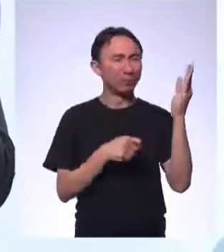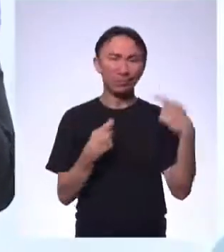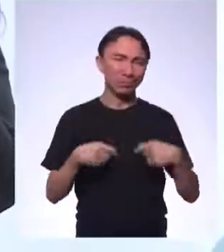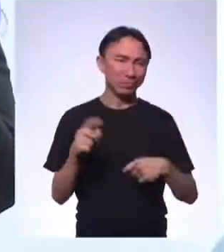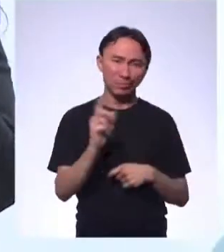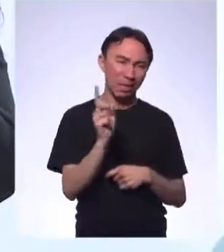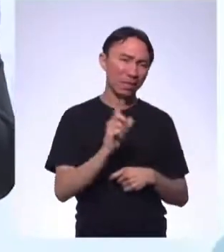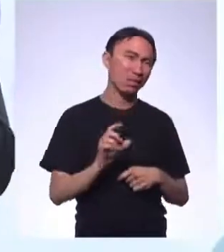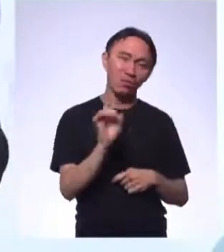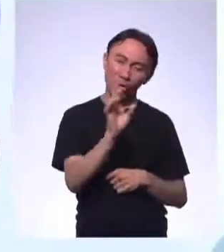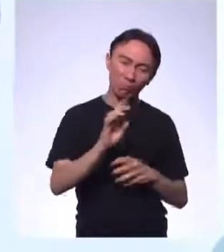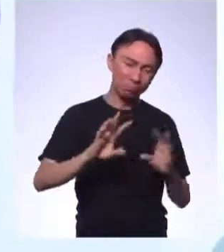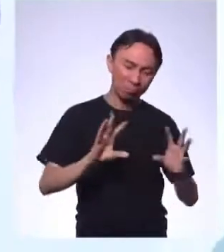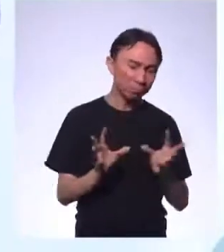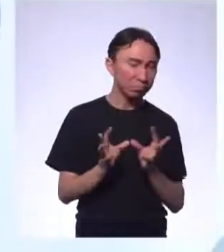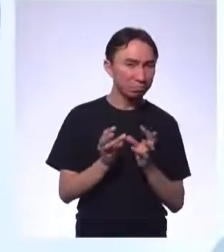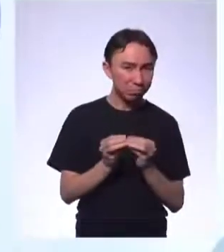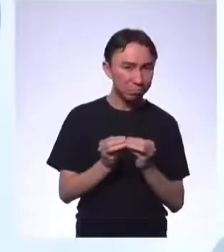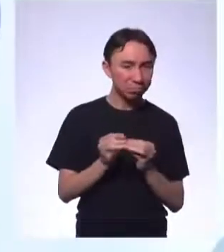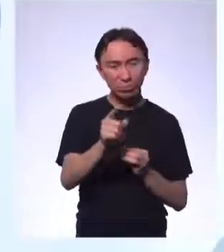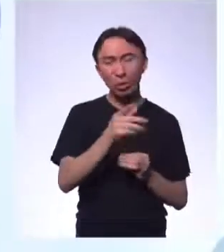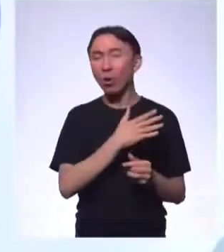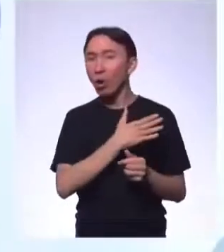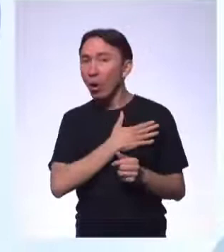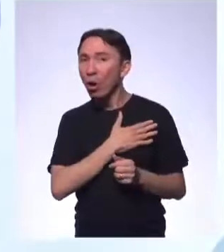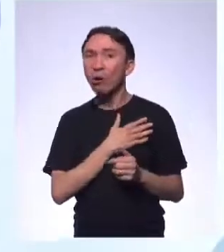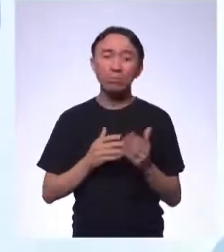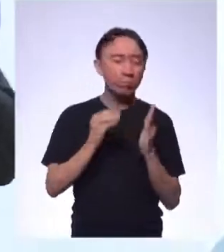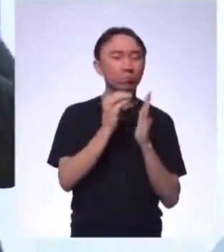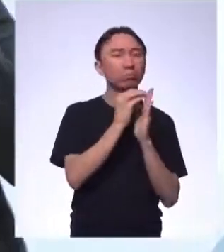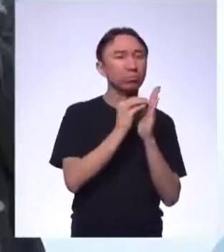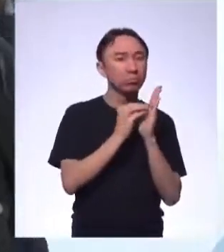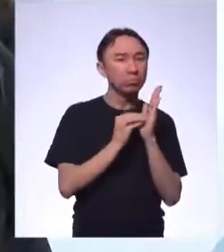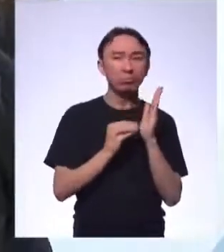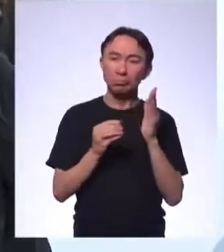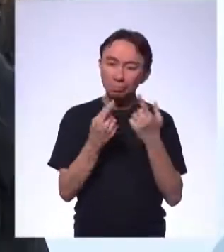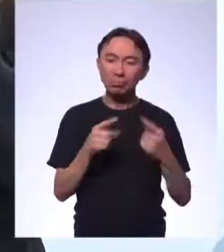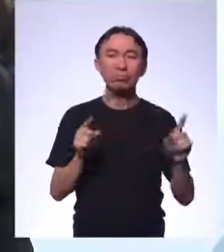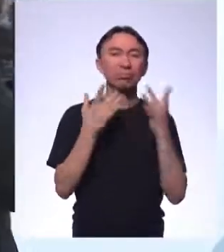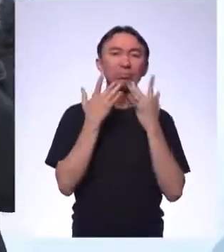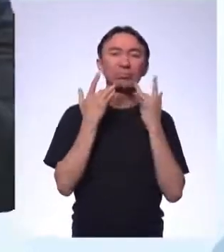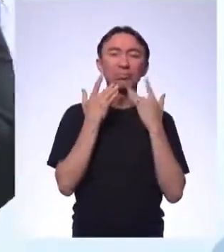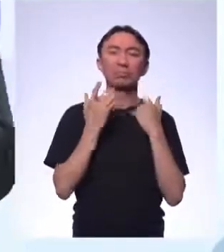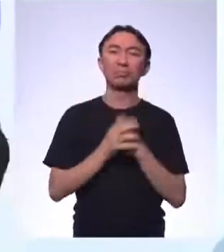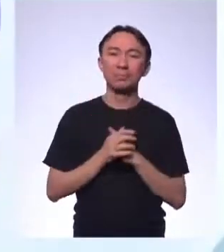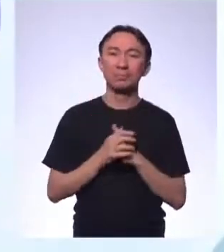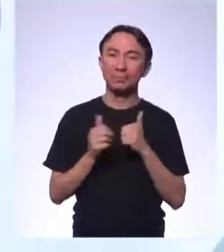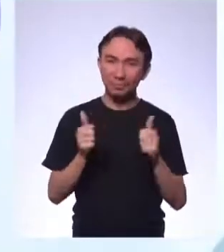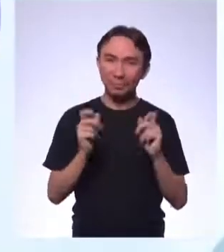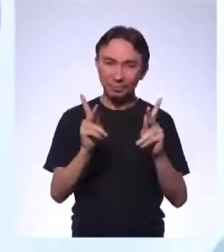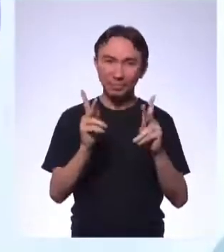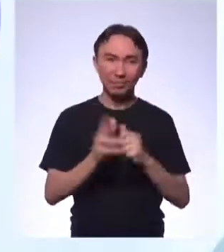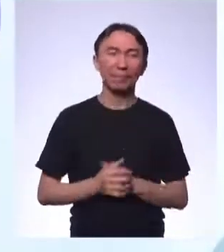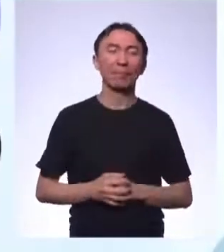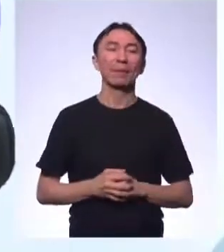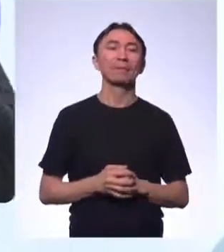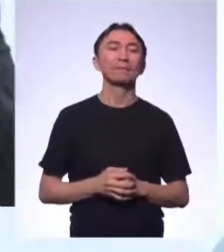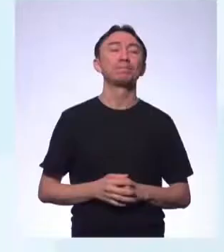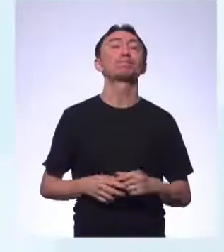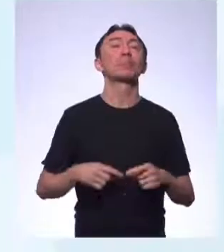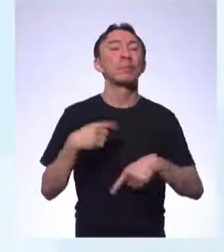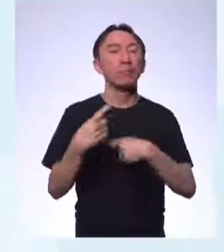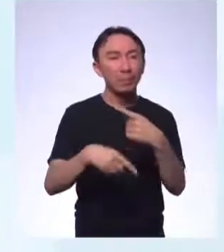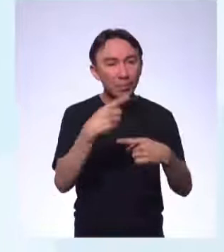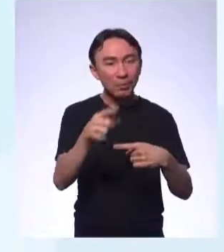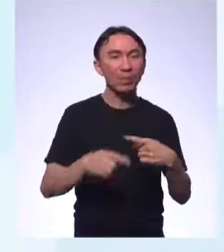resuminho básico daquilo que vocês gostariam de colocar como um musical, tá bom? Olha só. Depois vocês vão